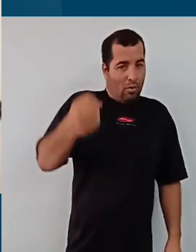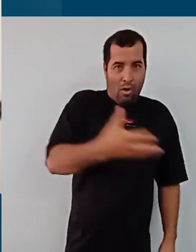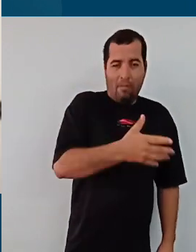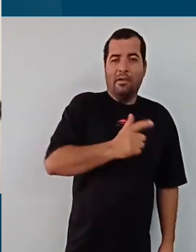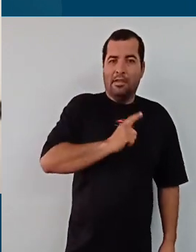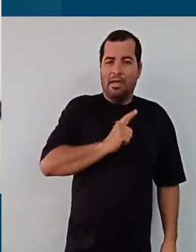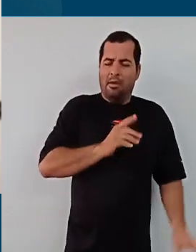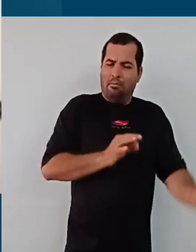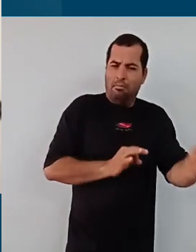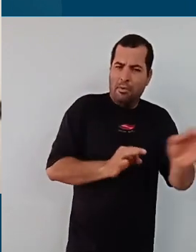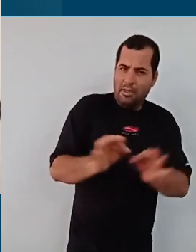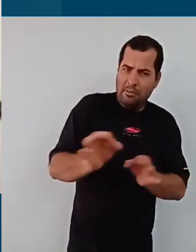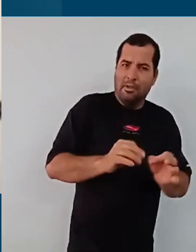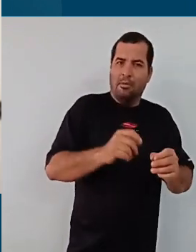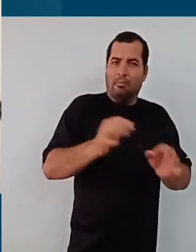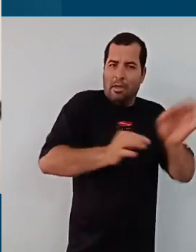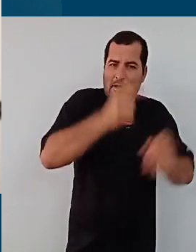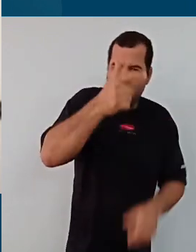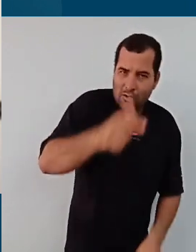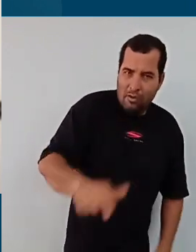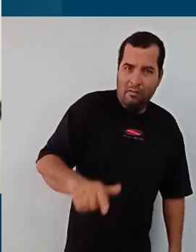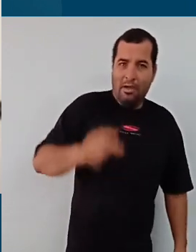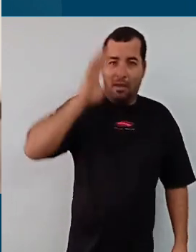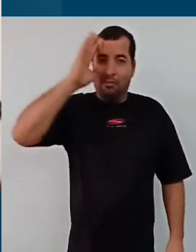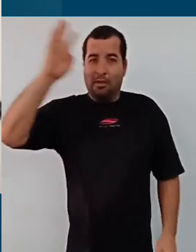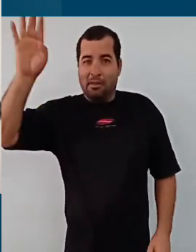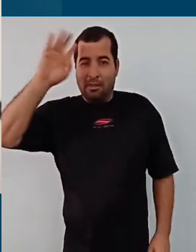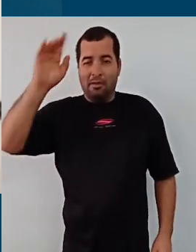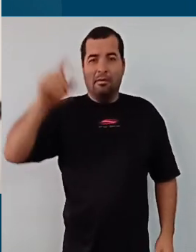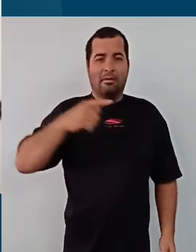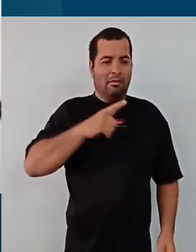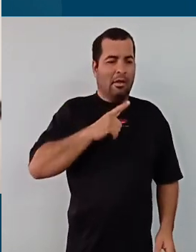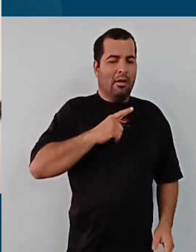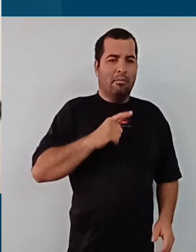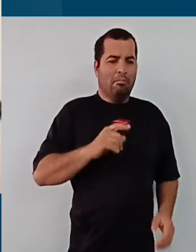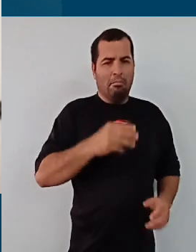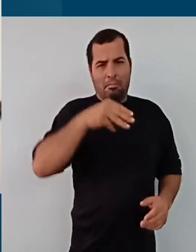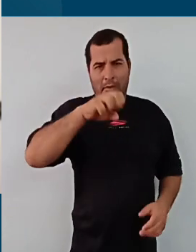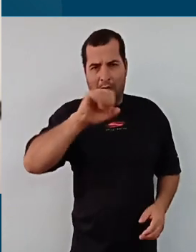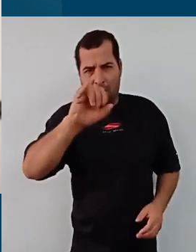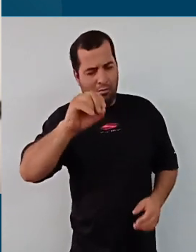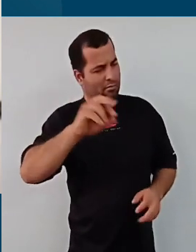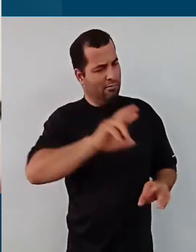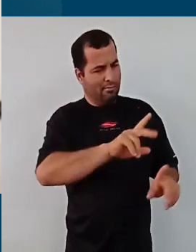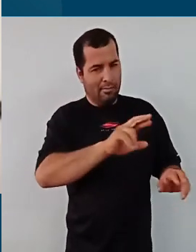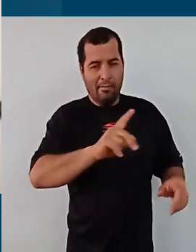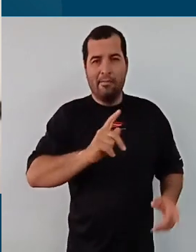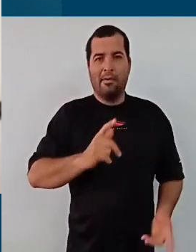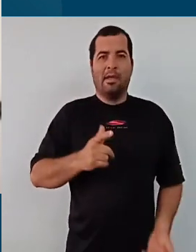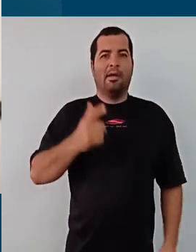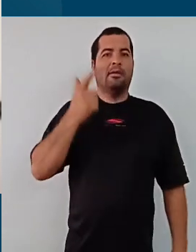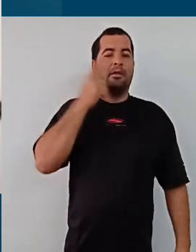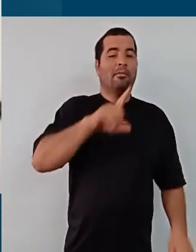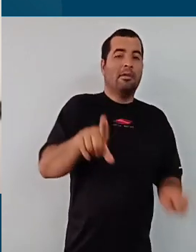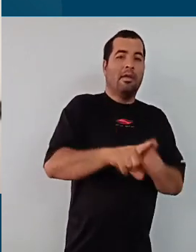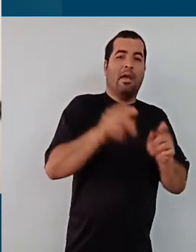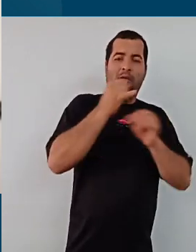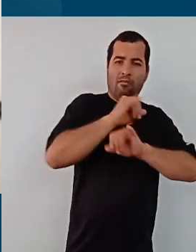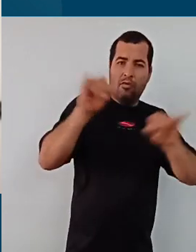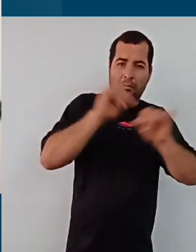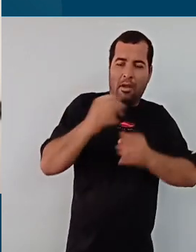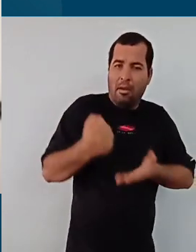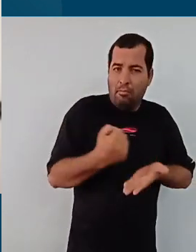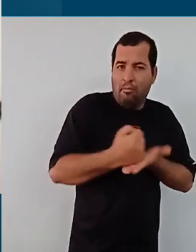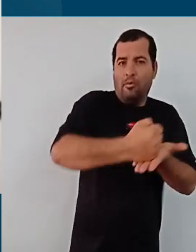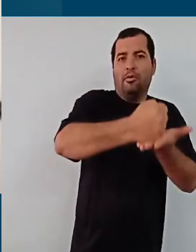trabalho de planejamento, replanejamento, imaginação, mobilização de meios, e principalmente de formação e apoio